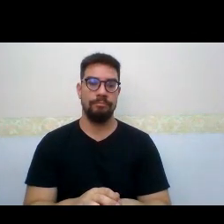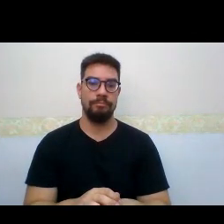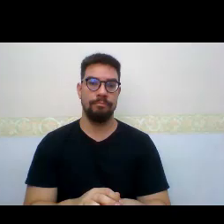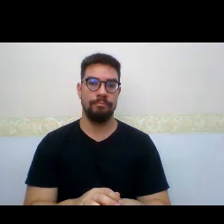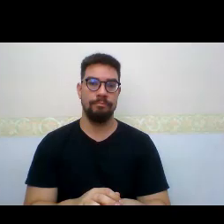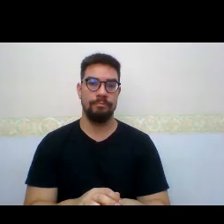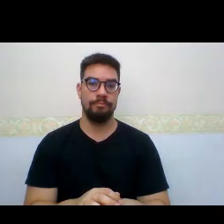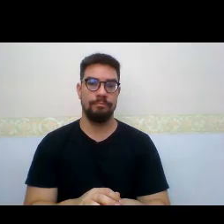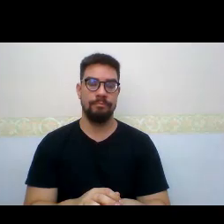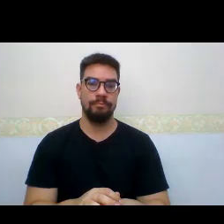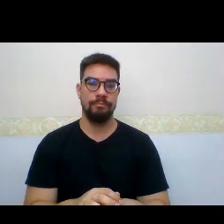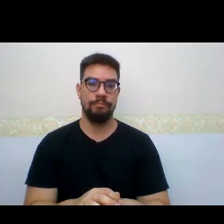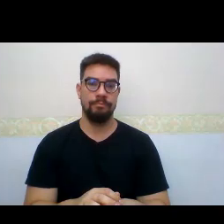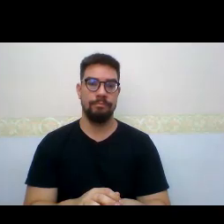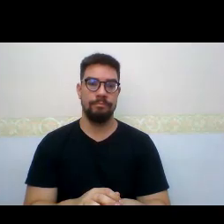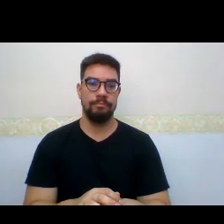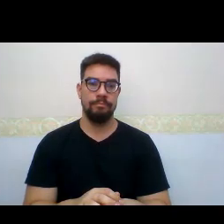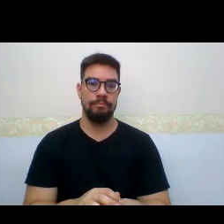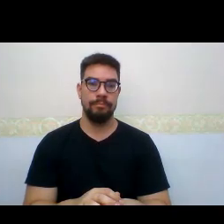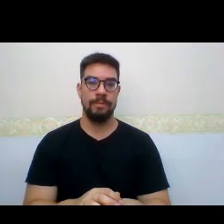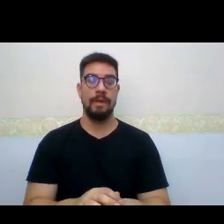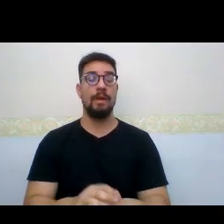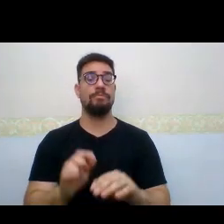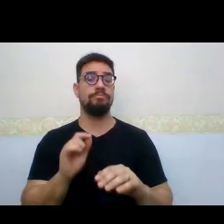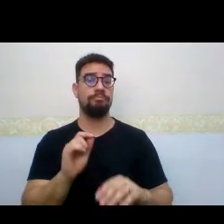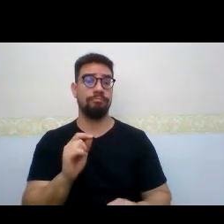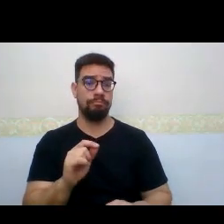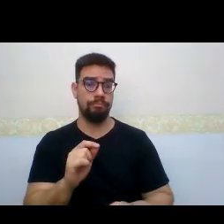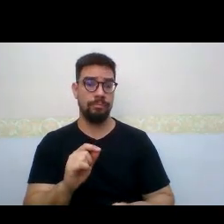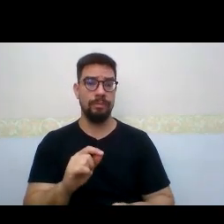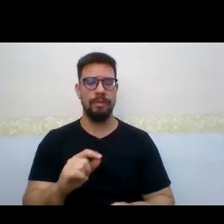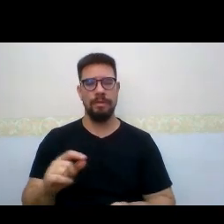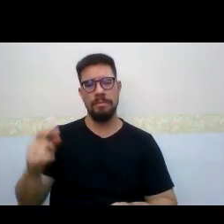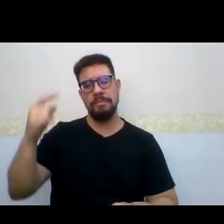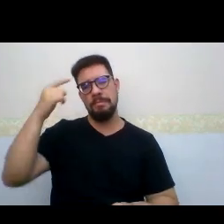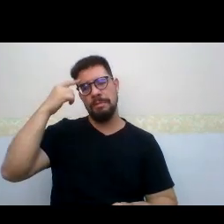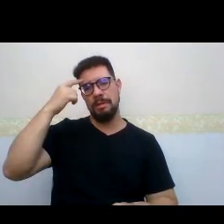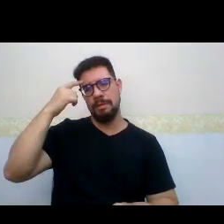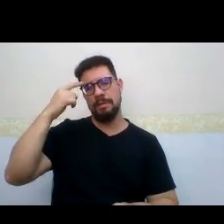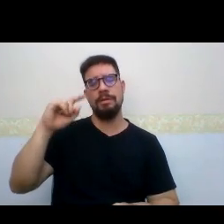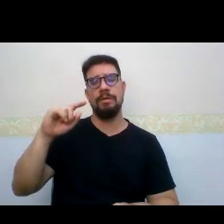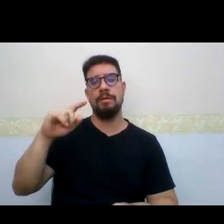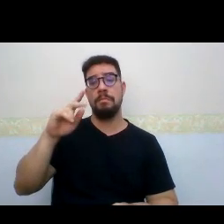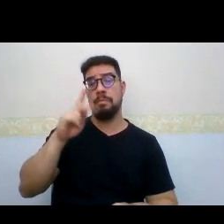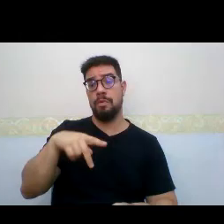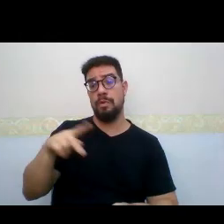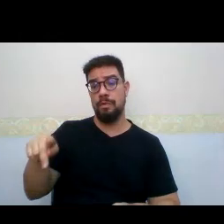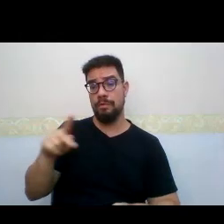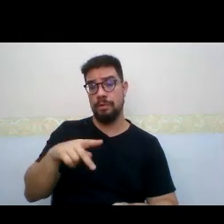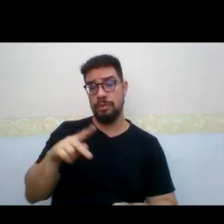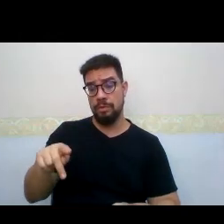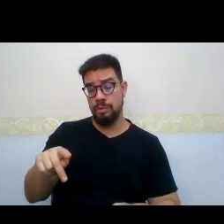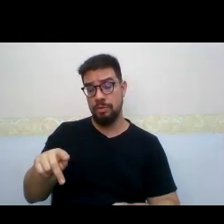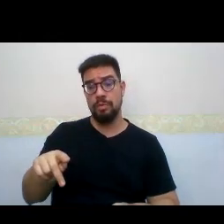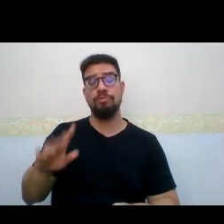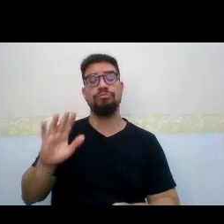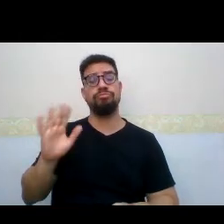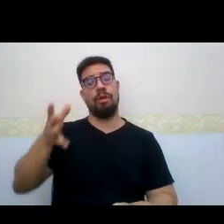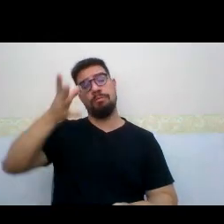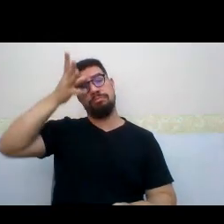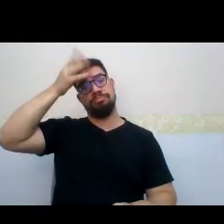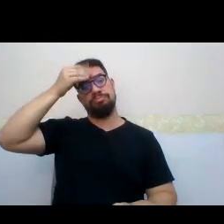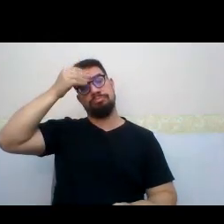aquela premissa, né? Vamos partir da premissa que o professor é o detentor do